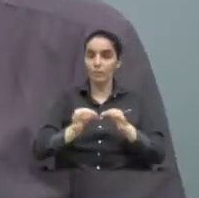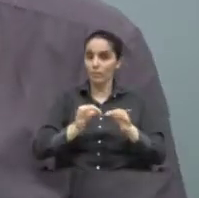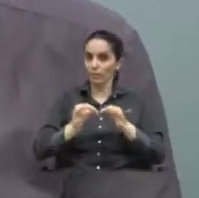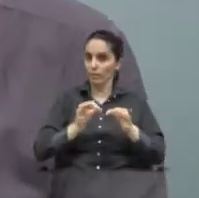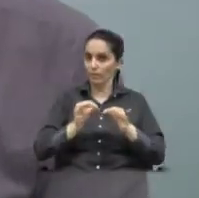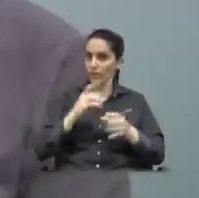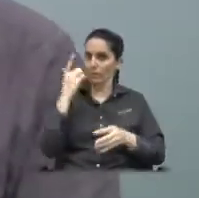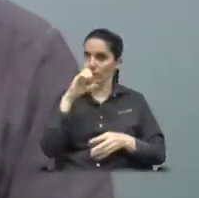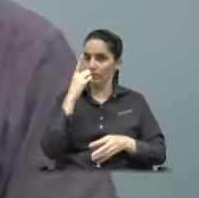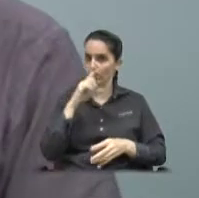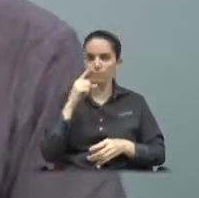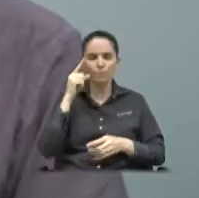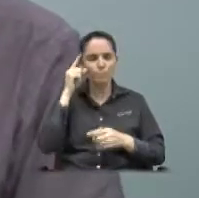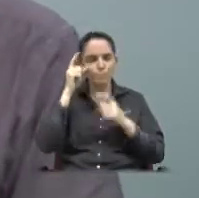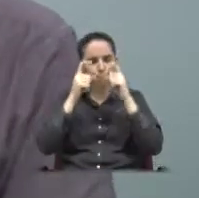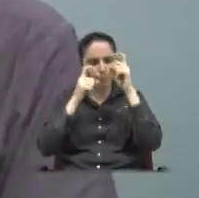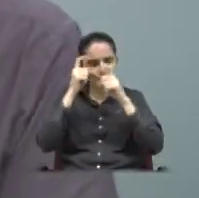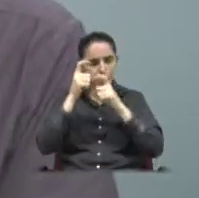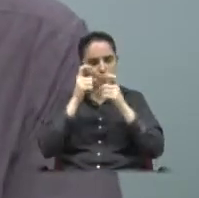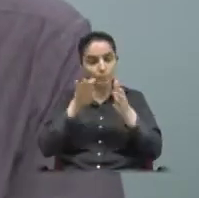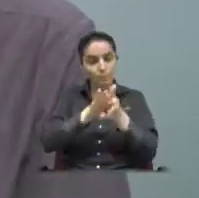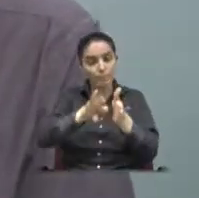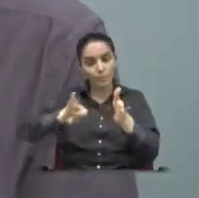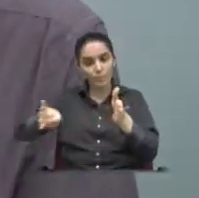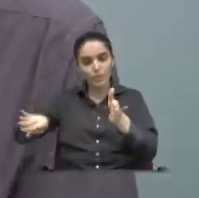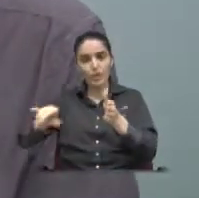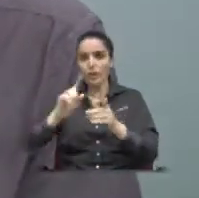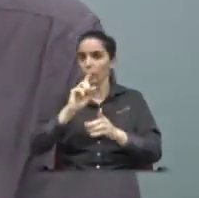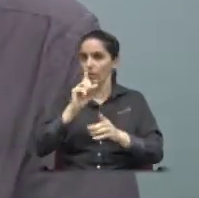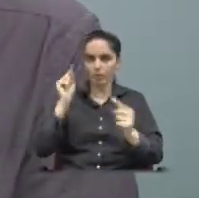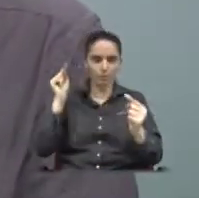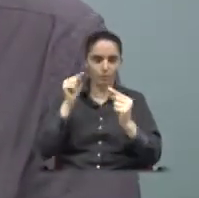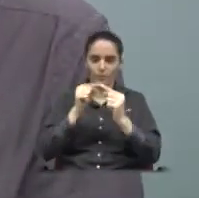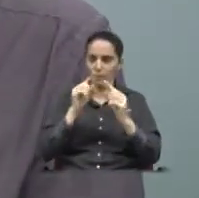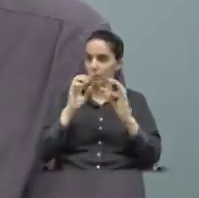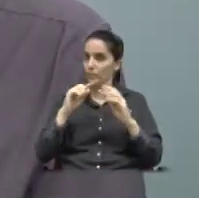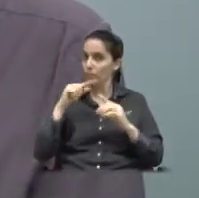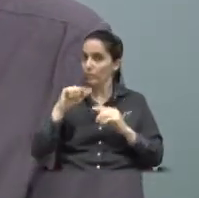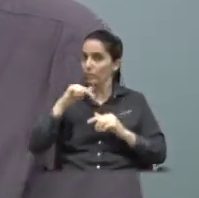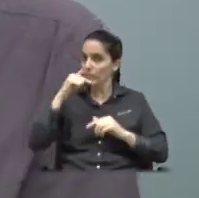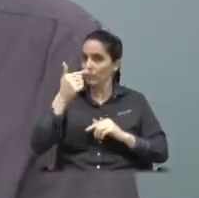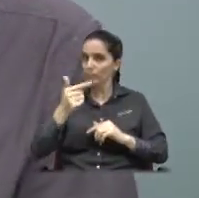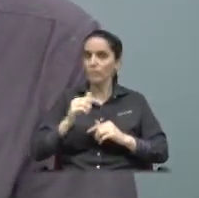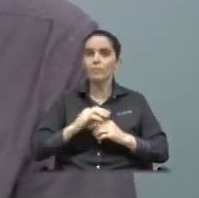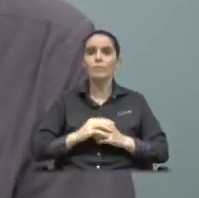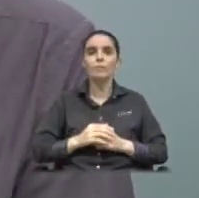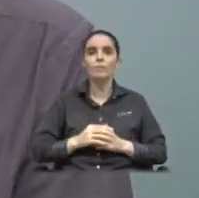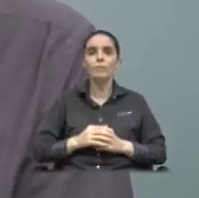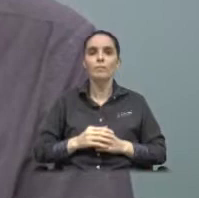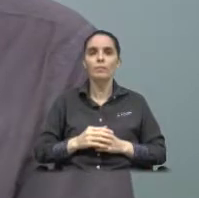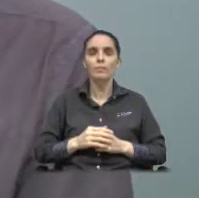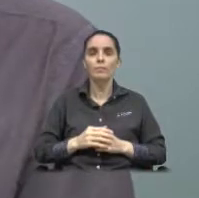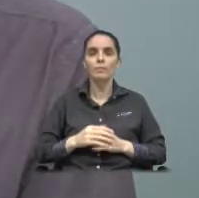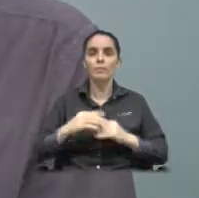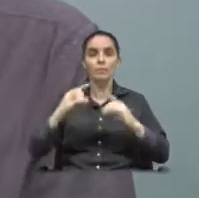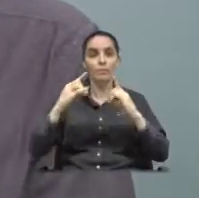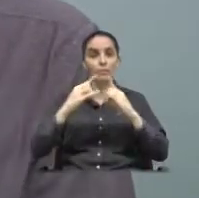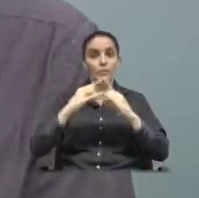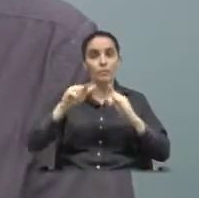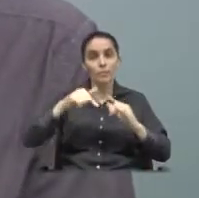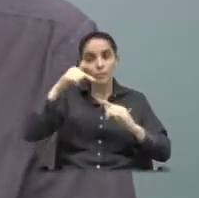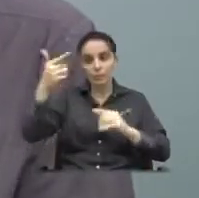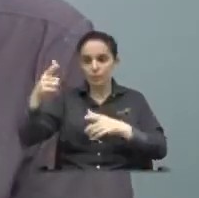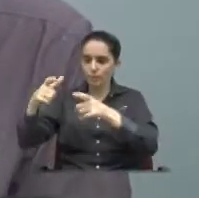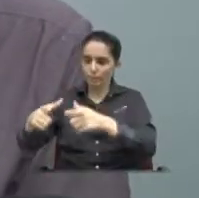que ia retirar de lá o evento, mas não é esse o objetivo, é poder fazer esse evento em qualquer outro